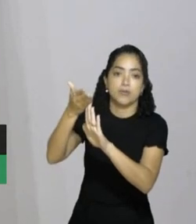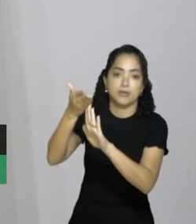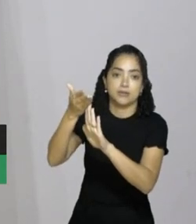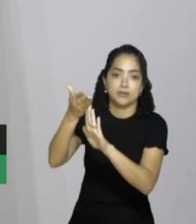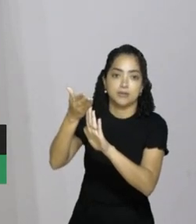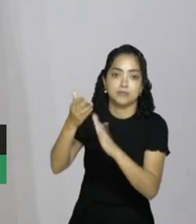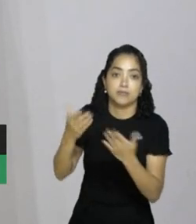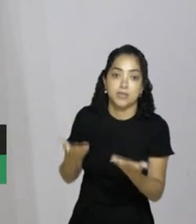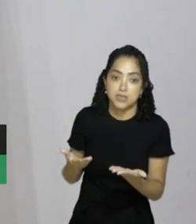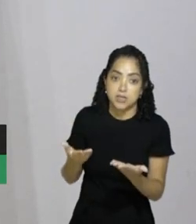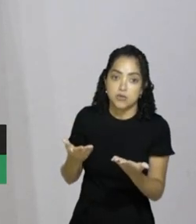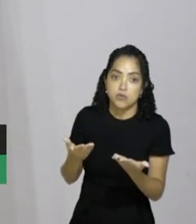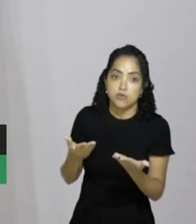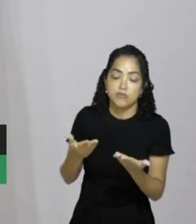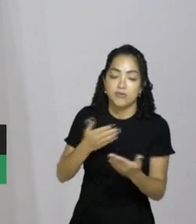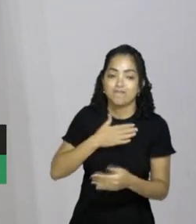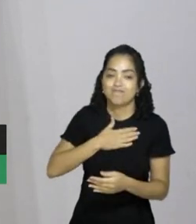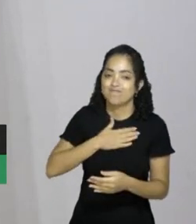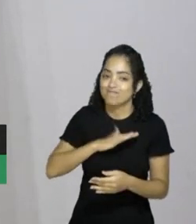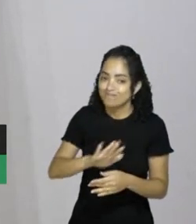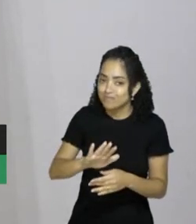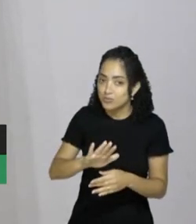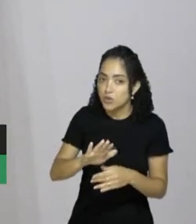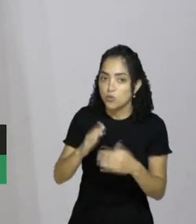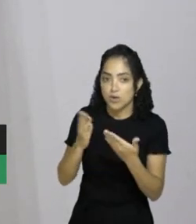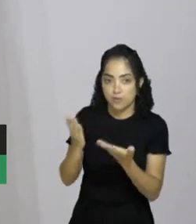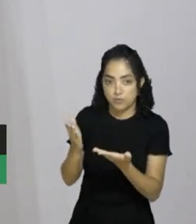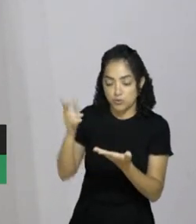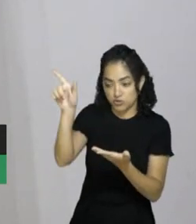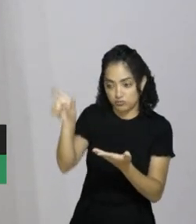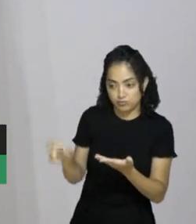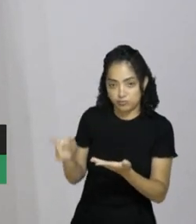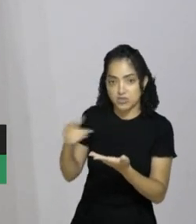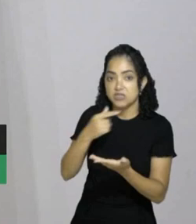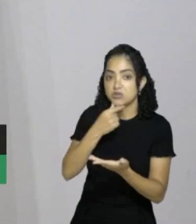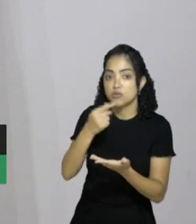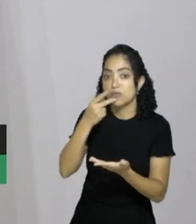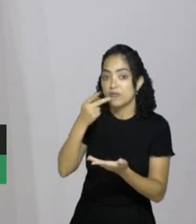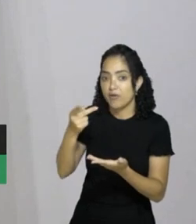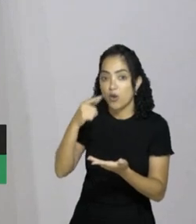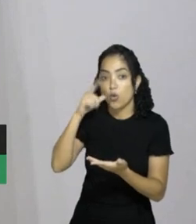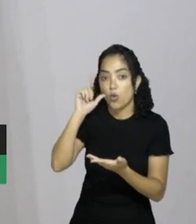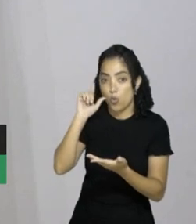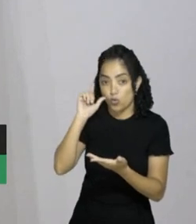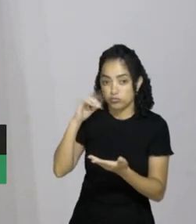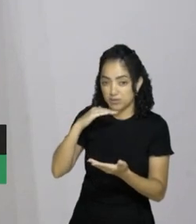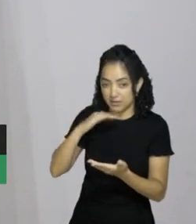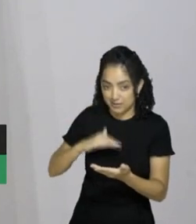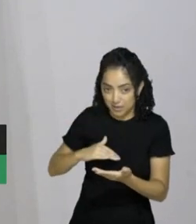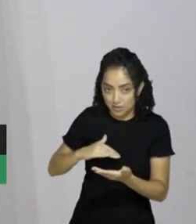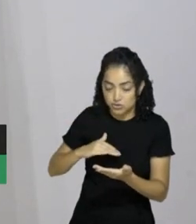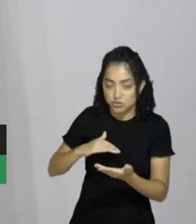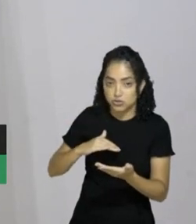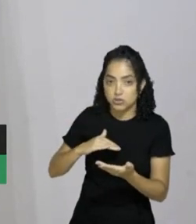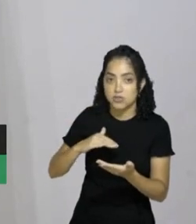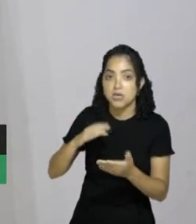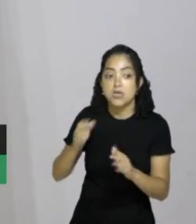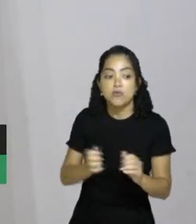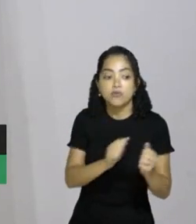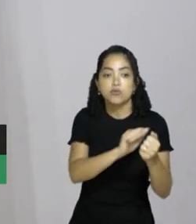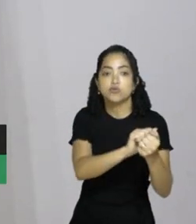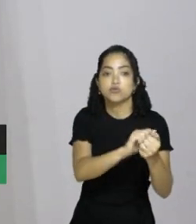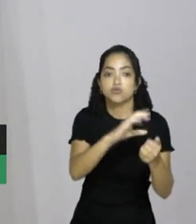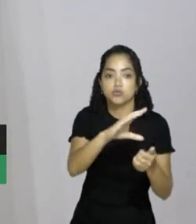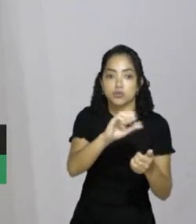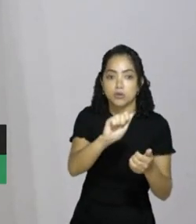fica aqui o meu repúdio ao que esse senhor disse na tarde de ontem ficou ao lado dos caques